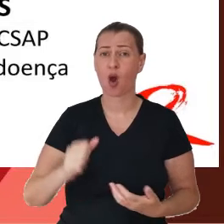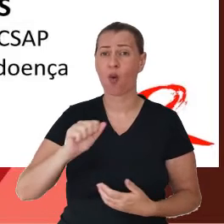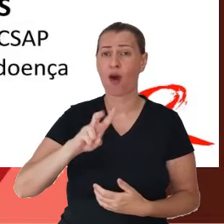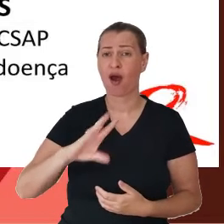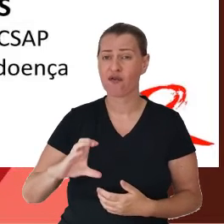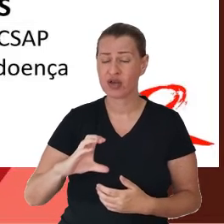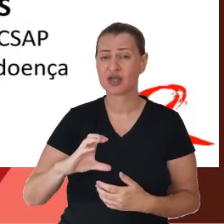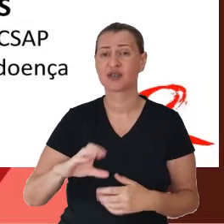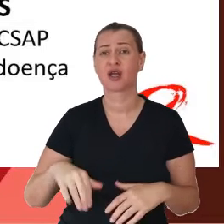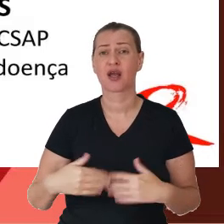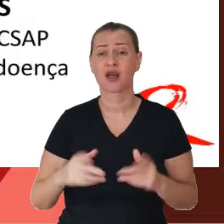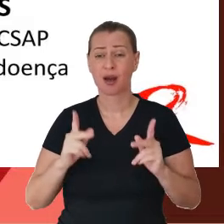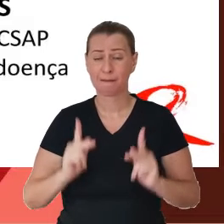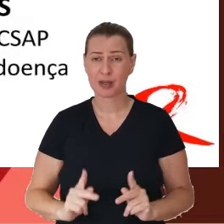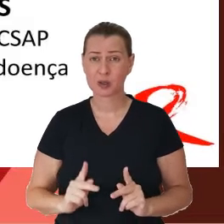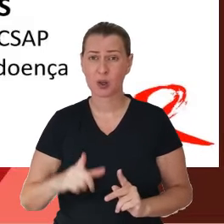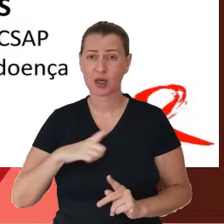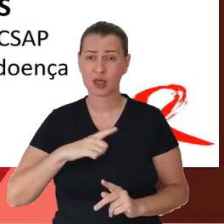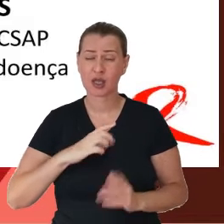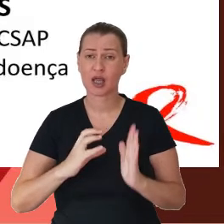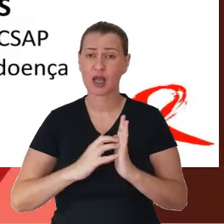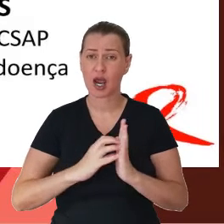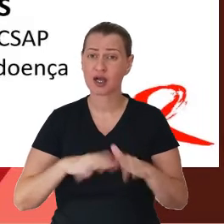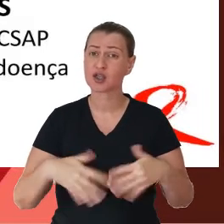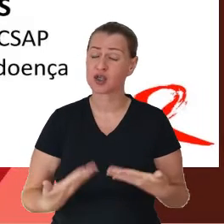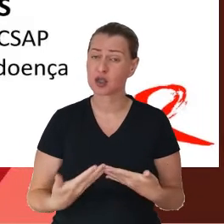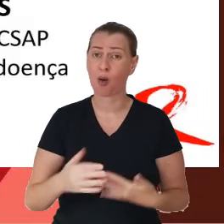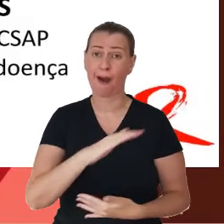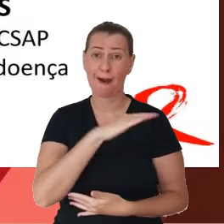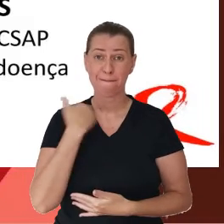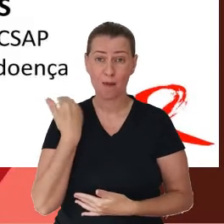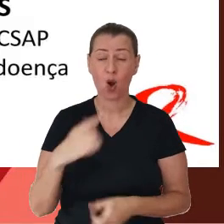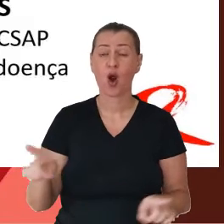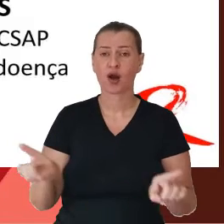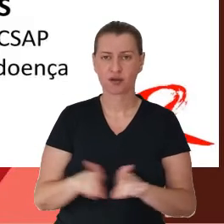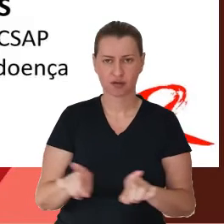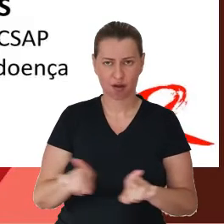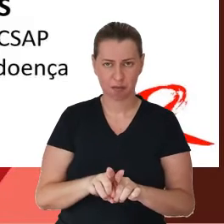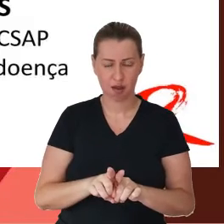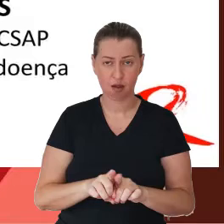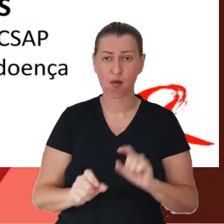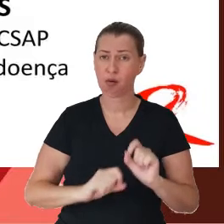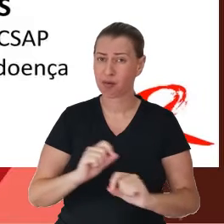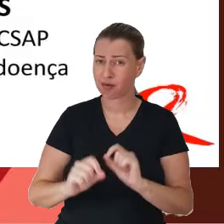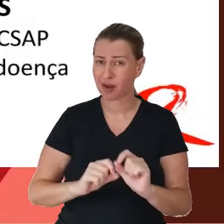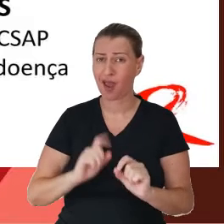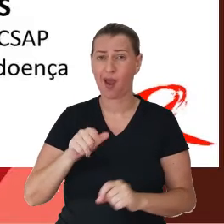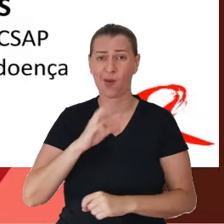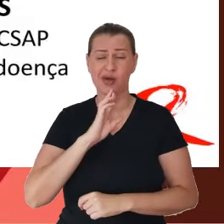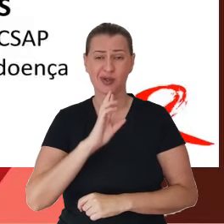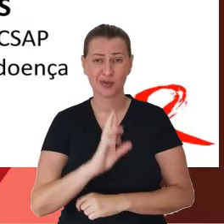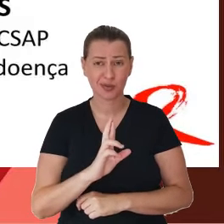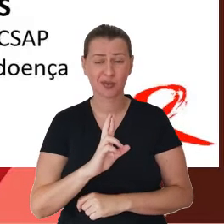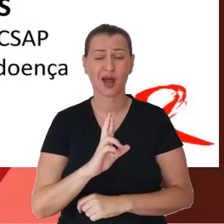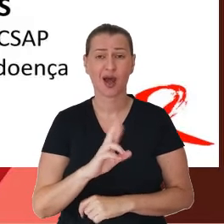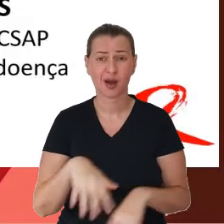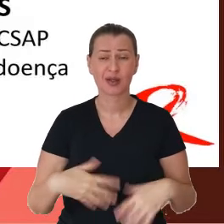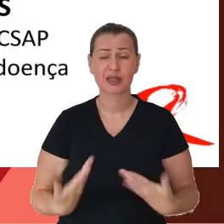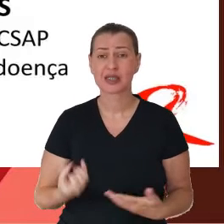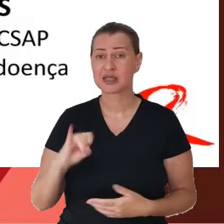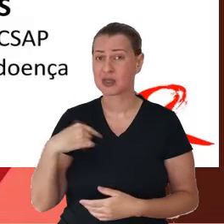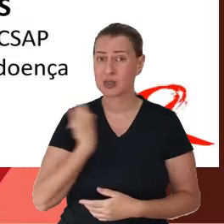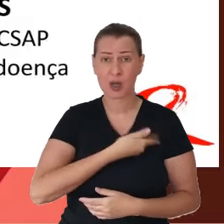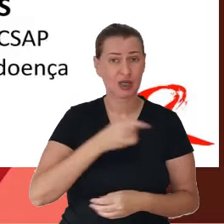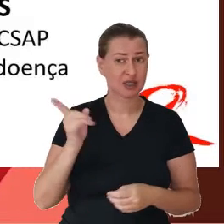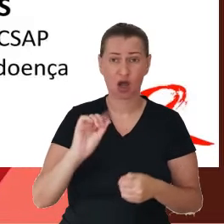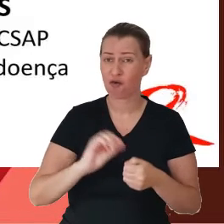que vivem com AIDS, e então a morte também é uma consequência, principalmente quando a gente não